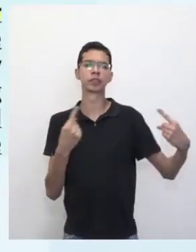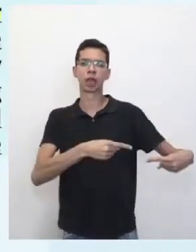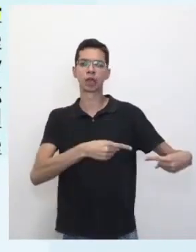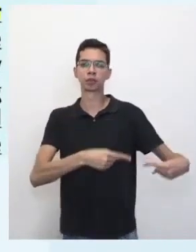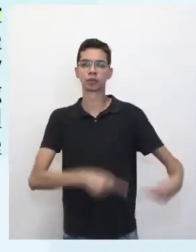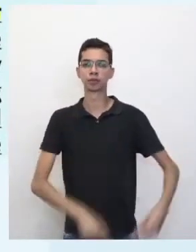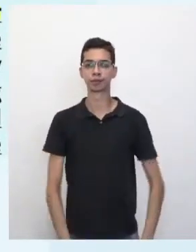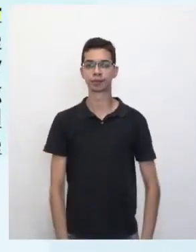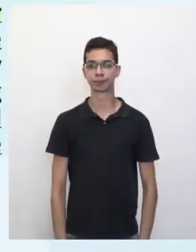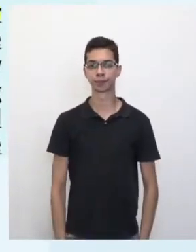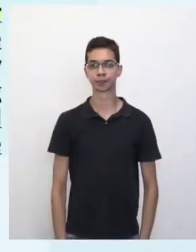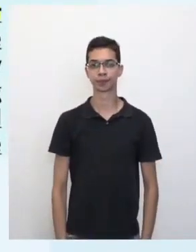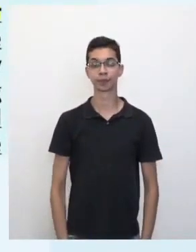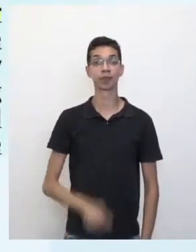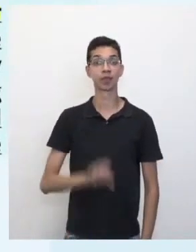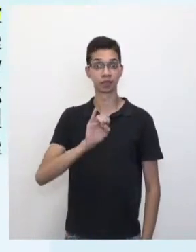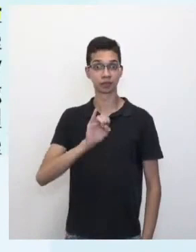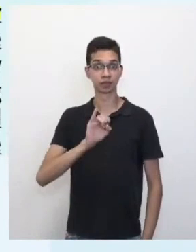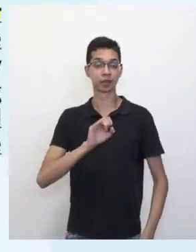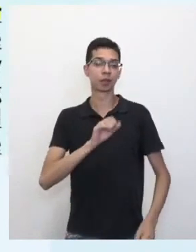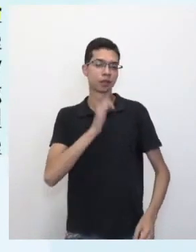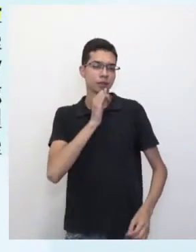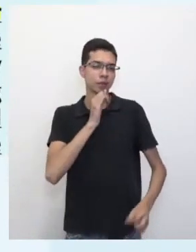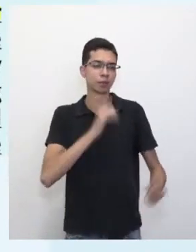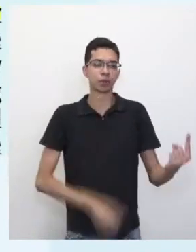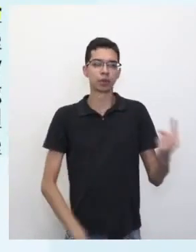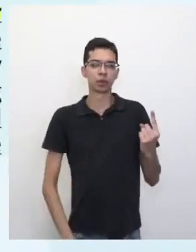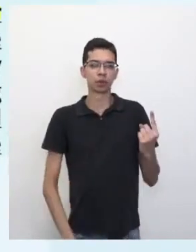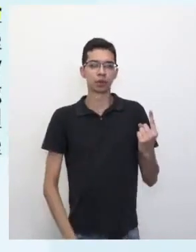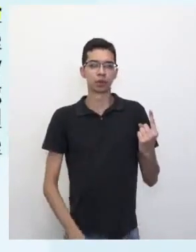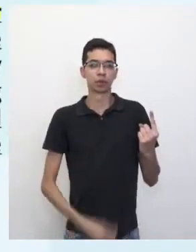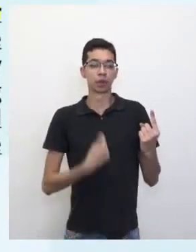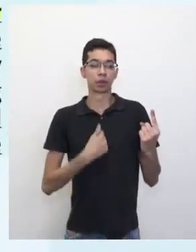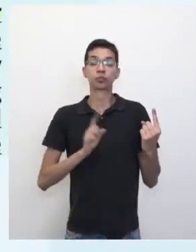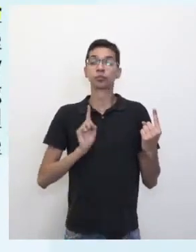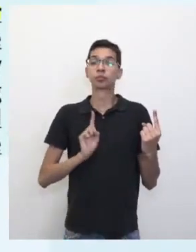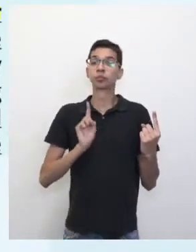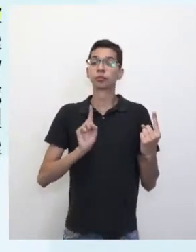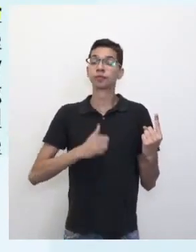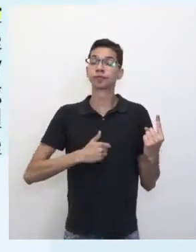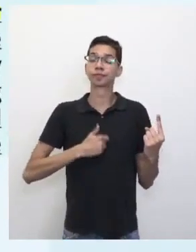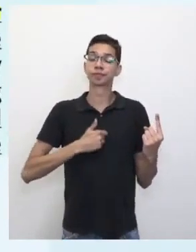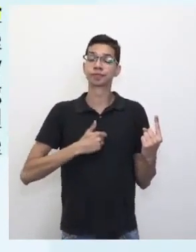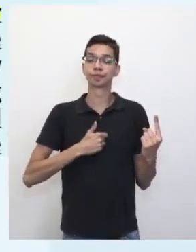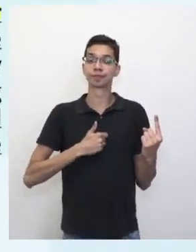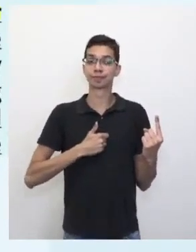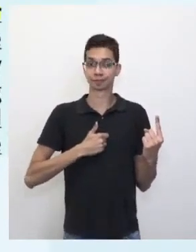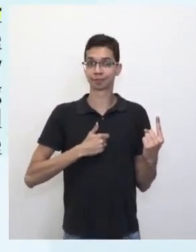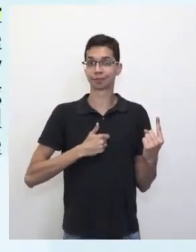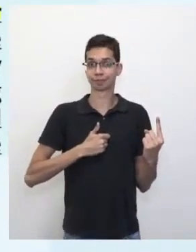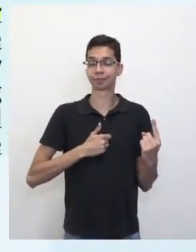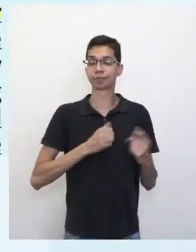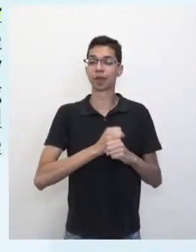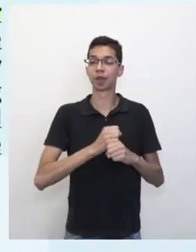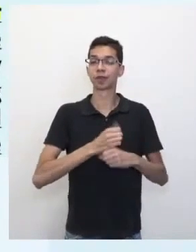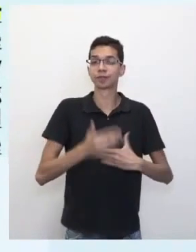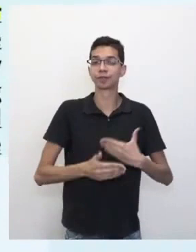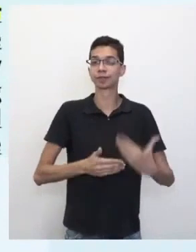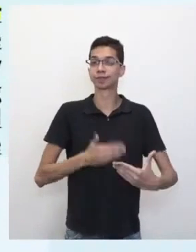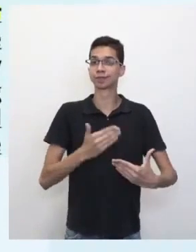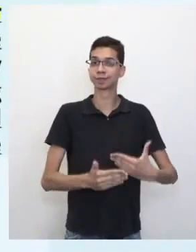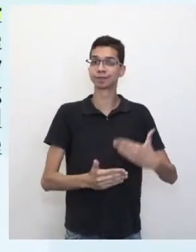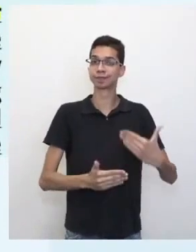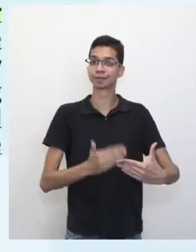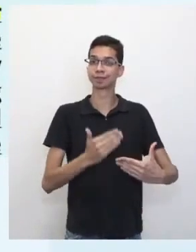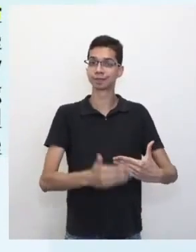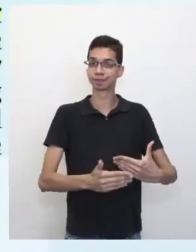going there, se ele me encontrar indo para lá, in good temper, de bom humor, year after year, ano após ano, and saying,